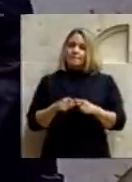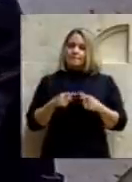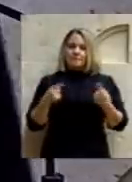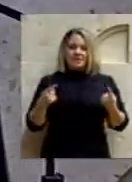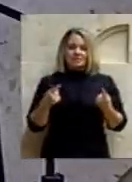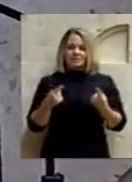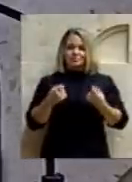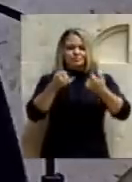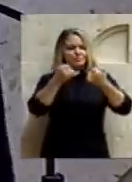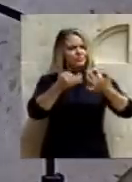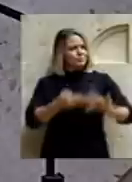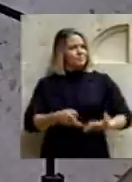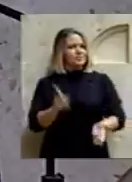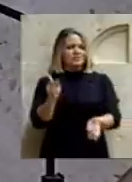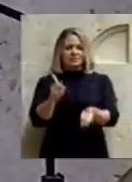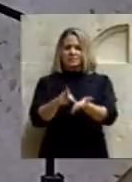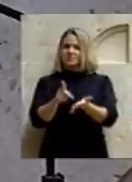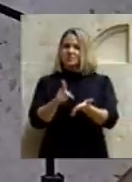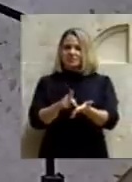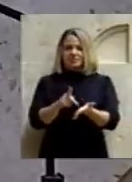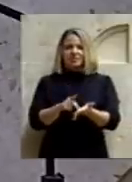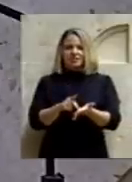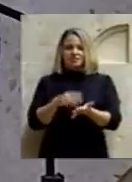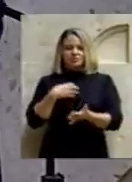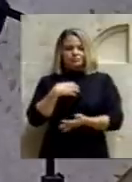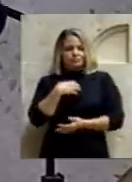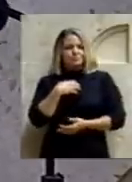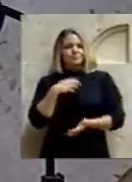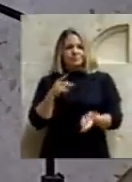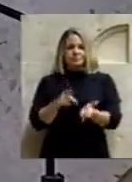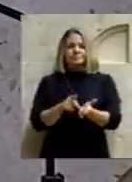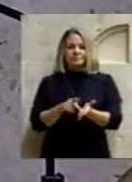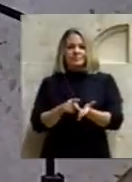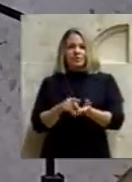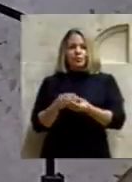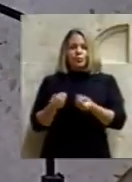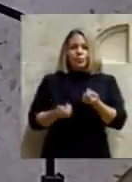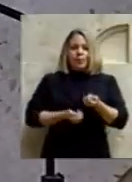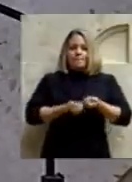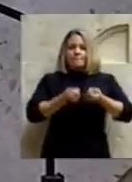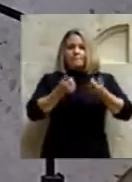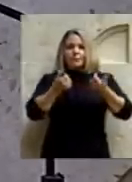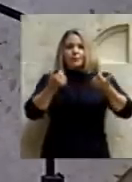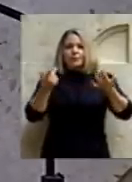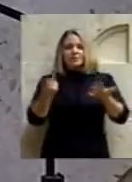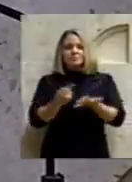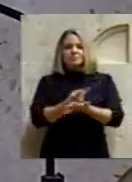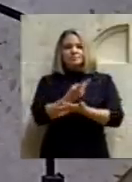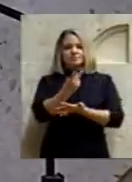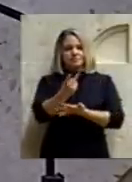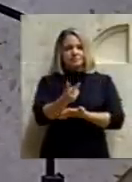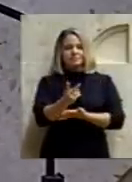Nada justifica, a meu sentir, a pouco edificante